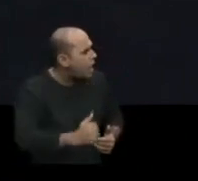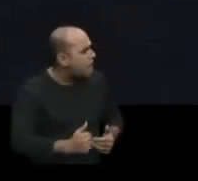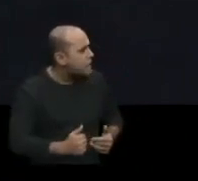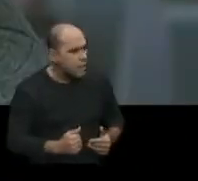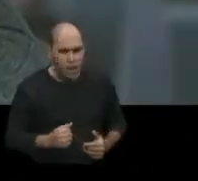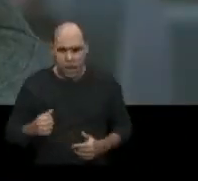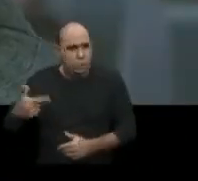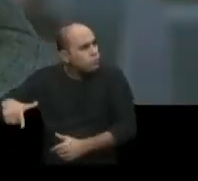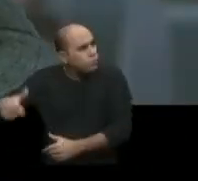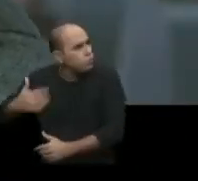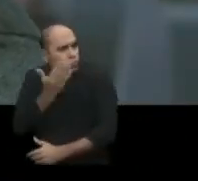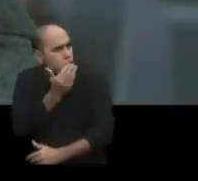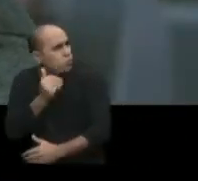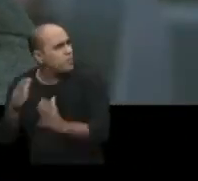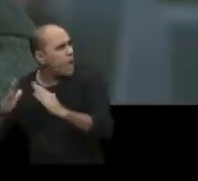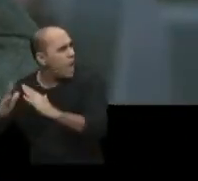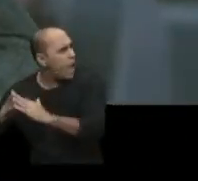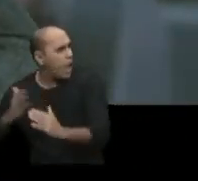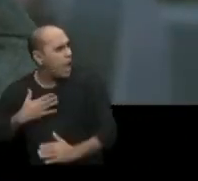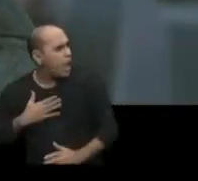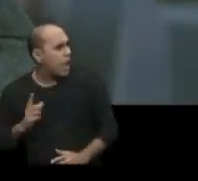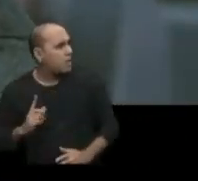ficar sem almoço.